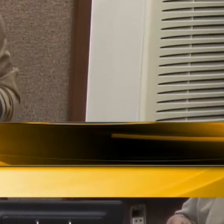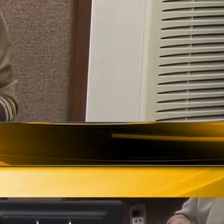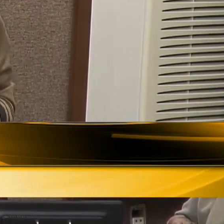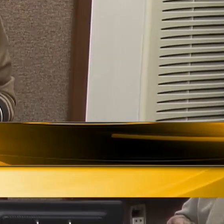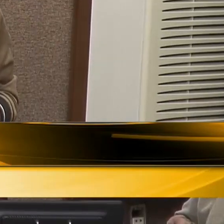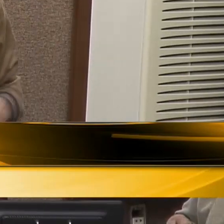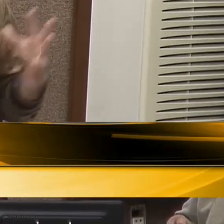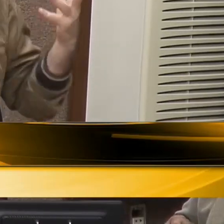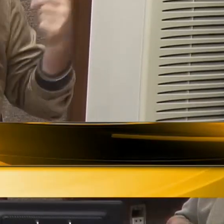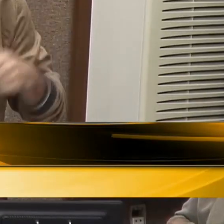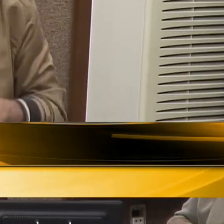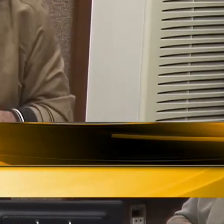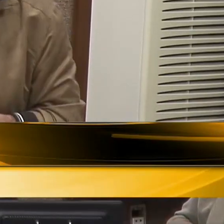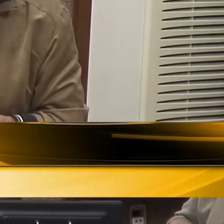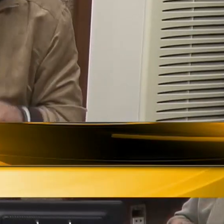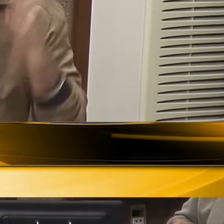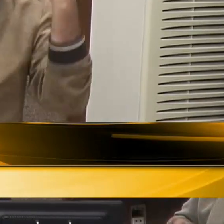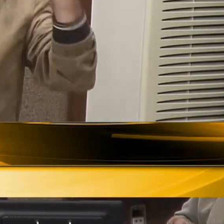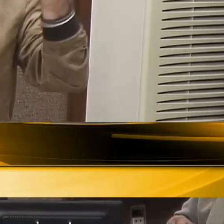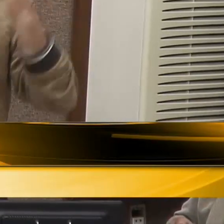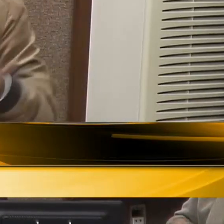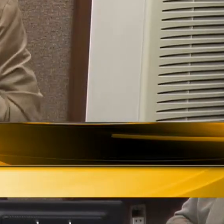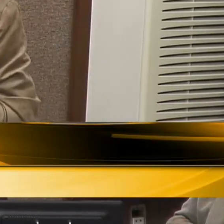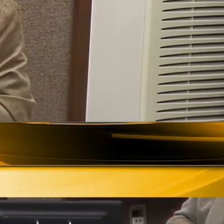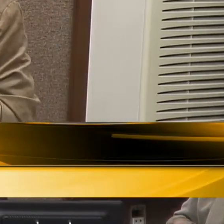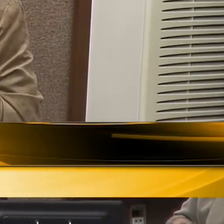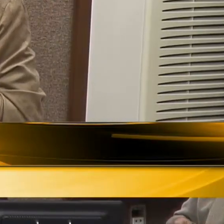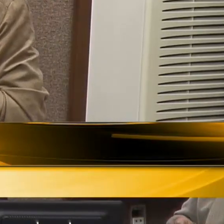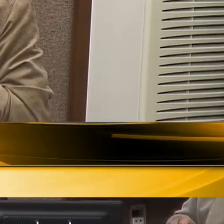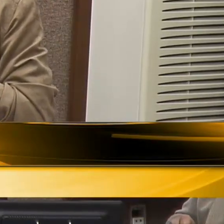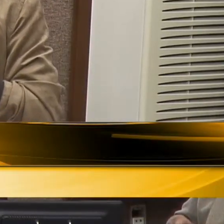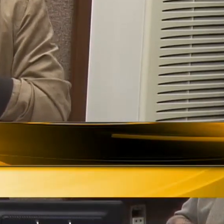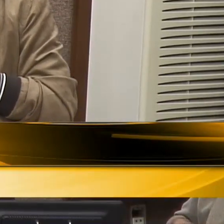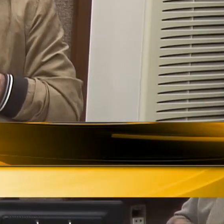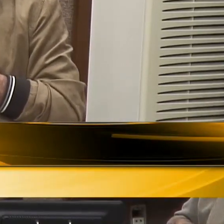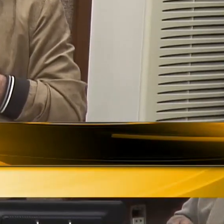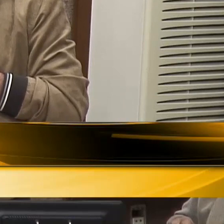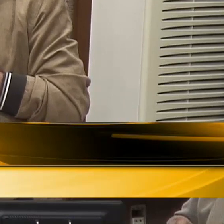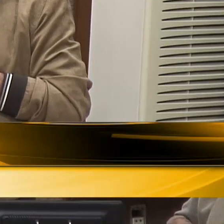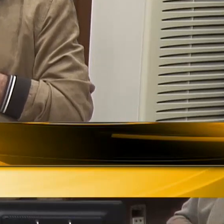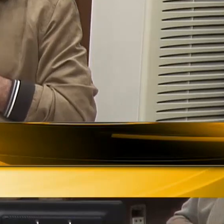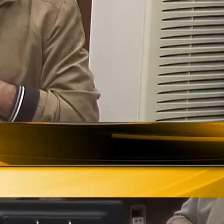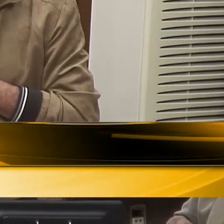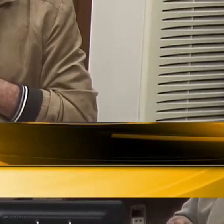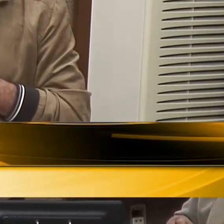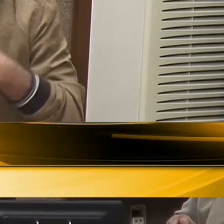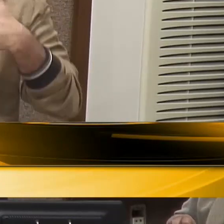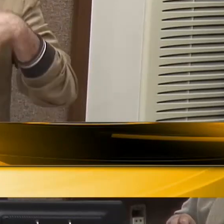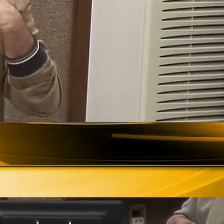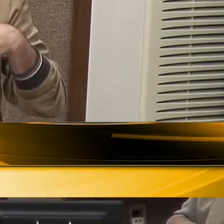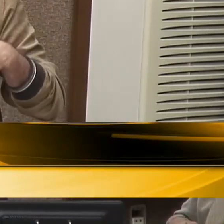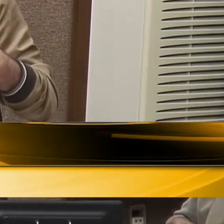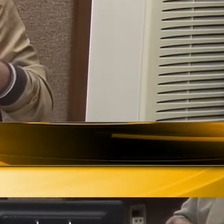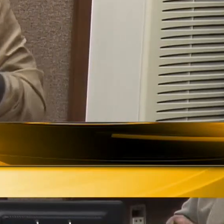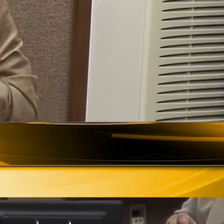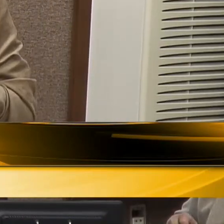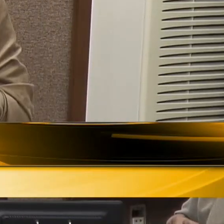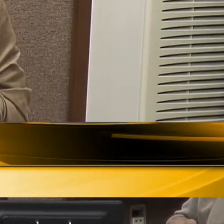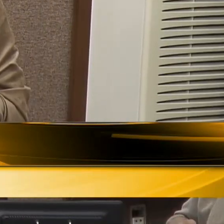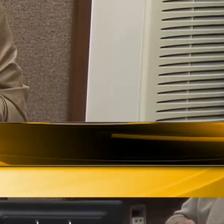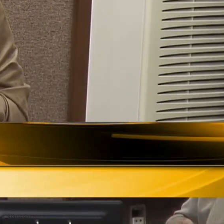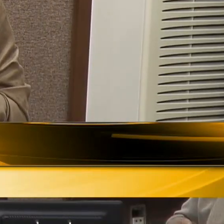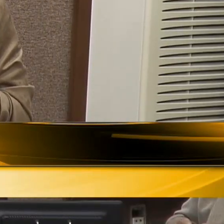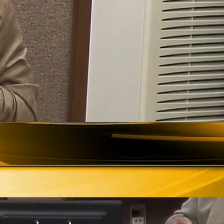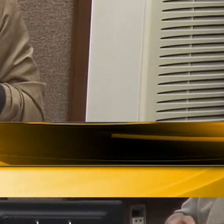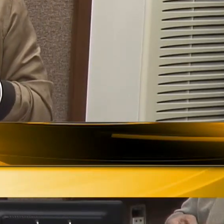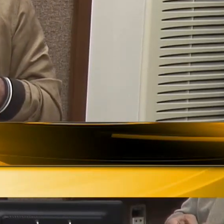que estão presentes, todas as pessoas que estão assistindo. Quero parabenizar o secretário Fernando pelo